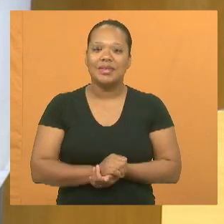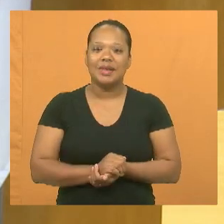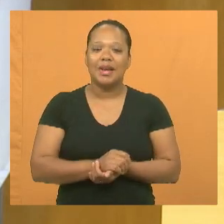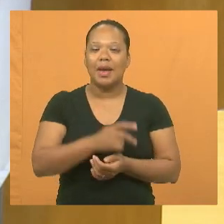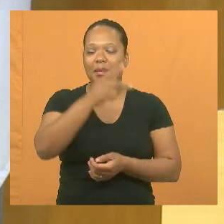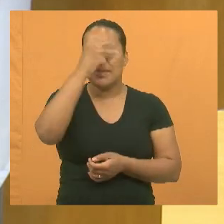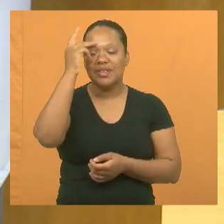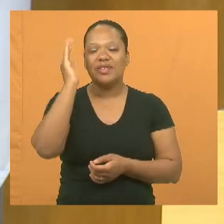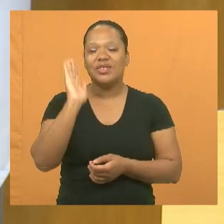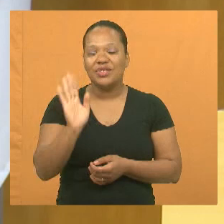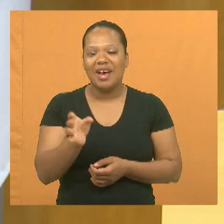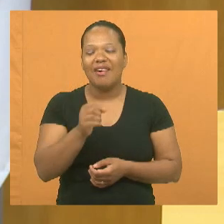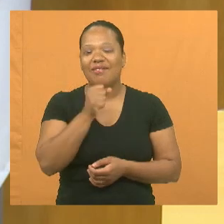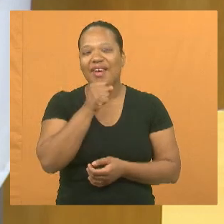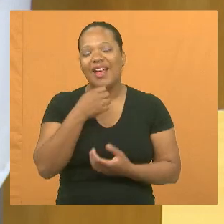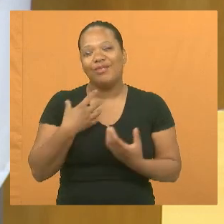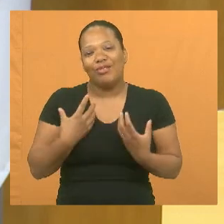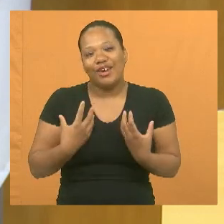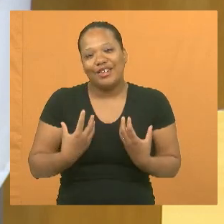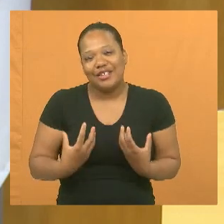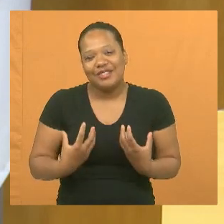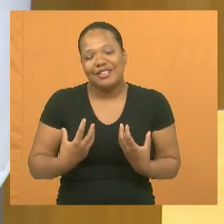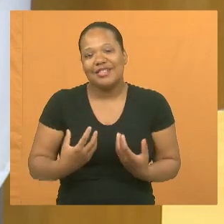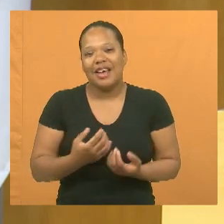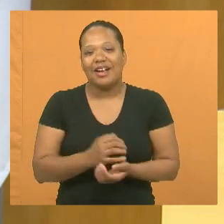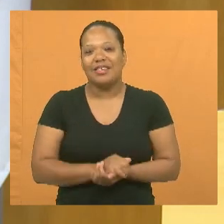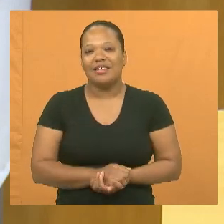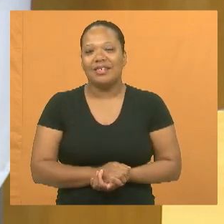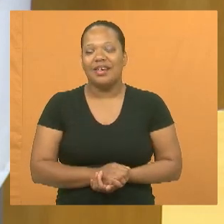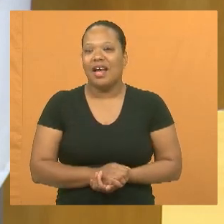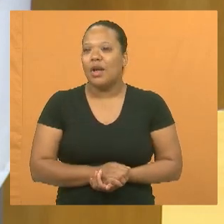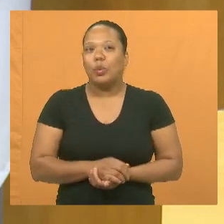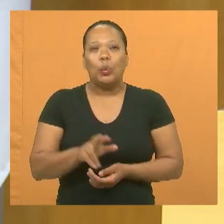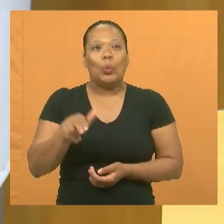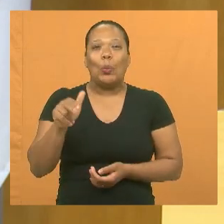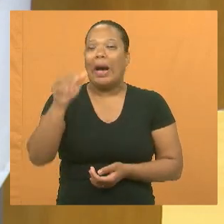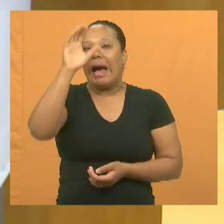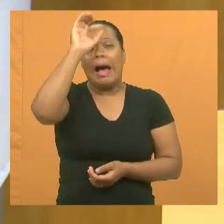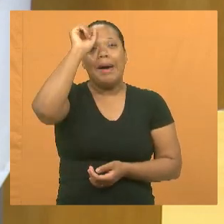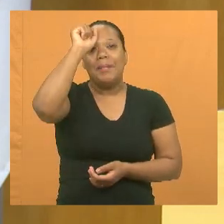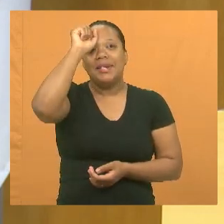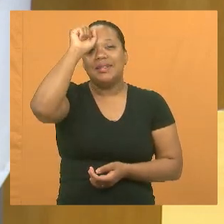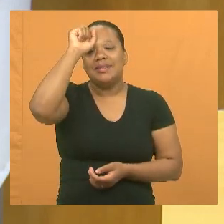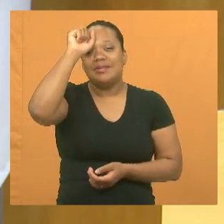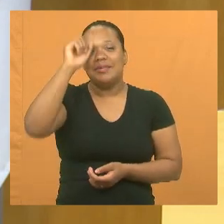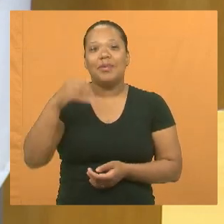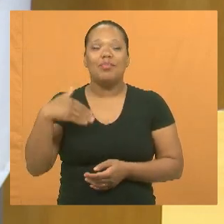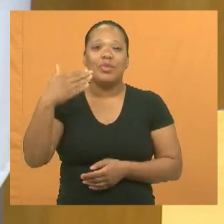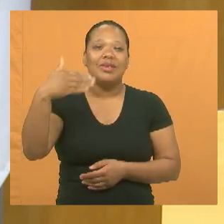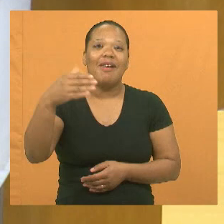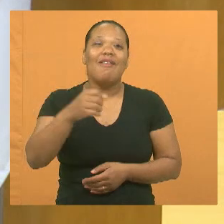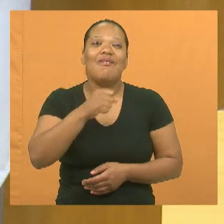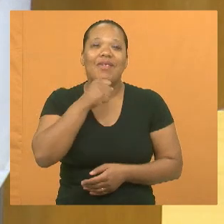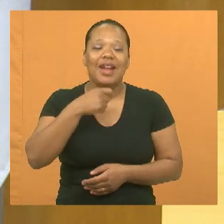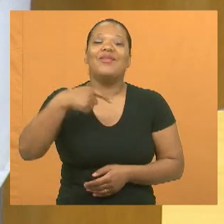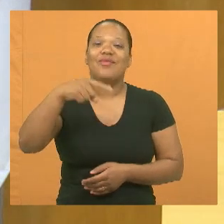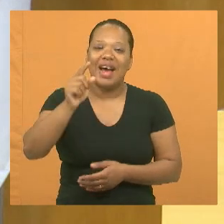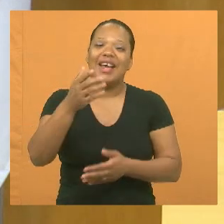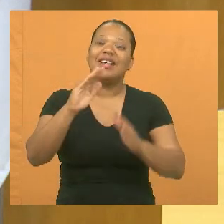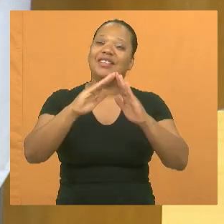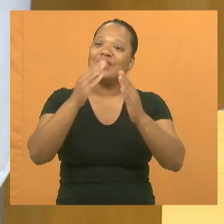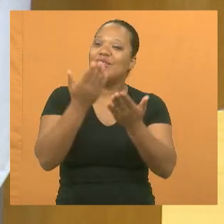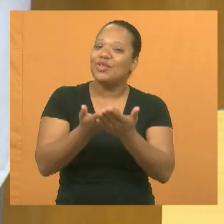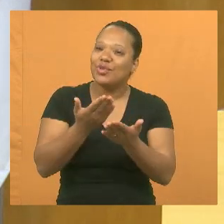com a mão calejada, cansada, achando que não tinham condições nenhuma de aprender alguma coisa. E lá está